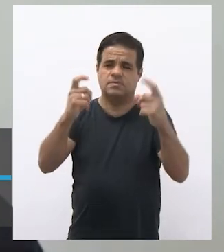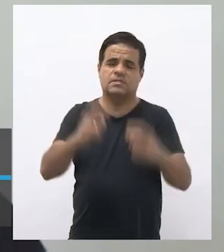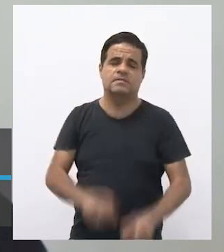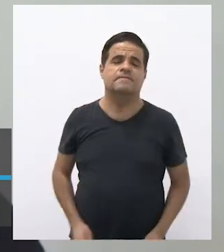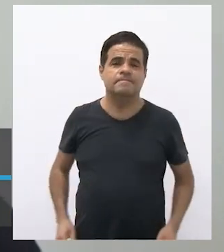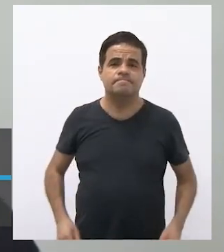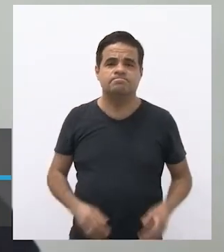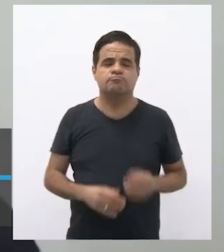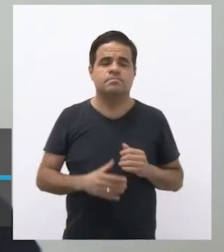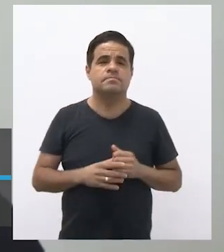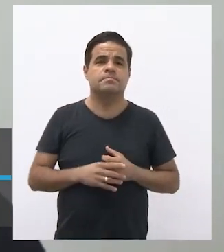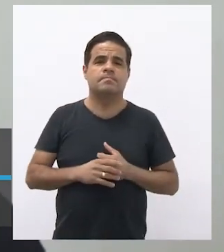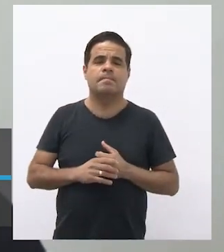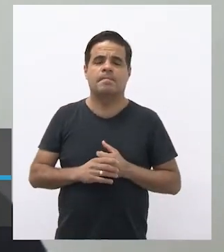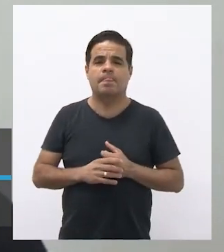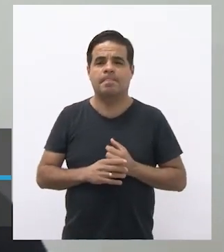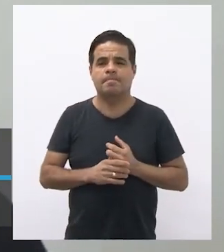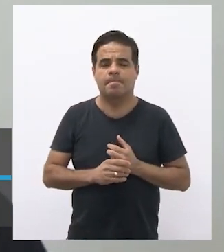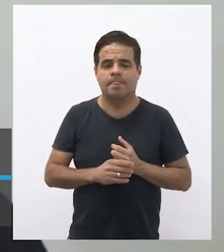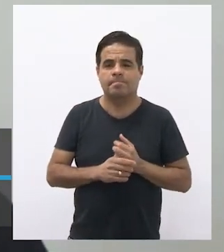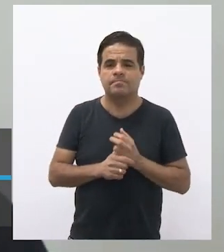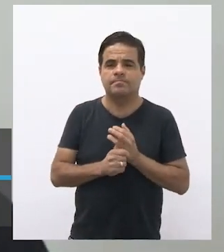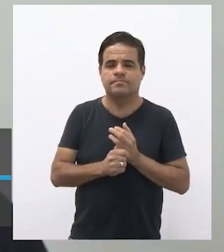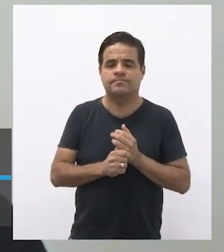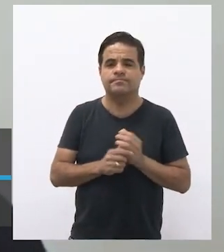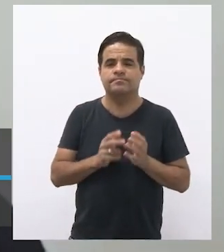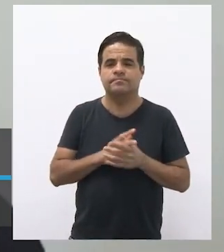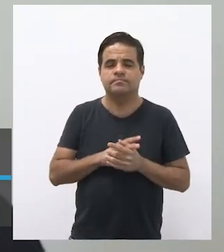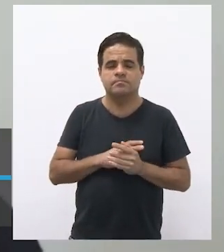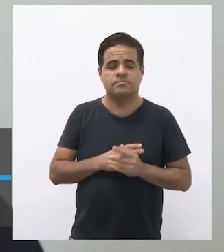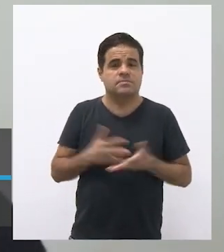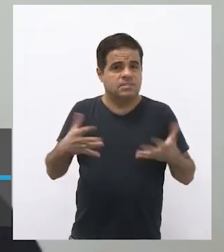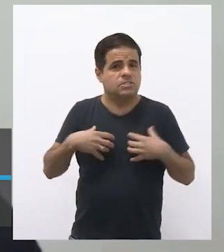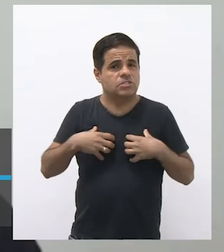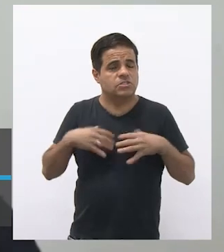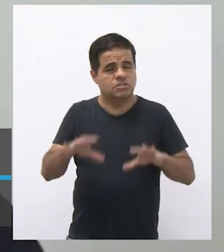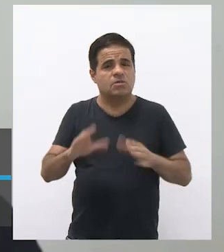essas dificuldades, né, de acesso aos serviços.